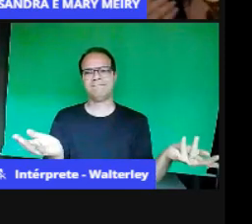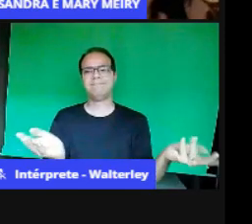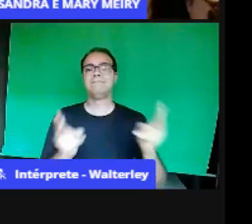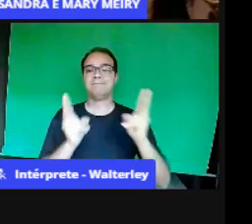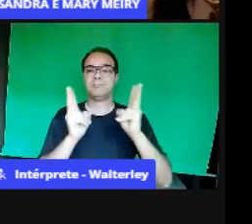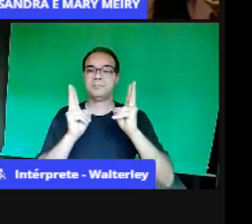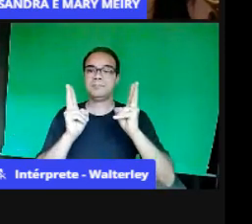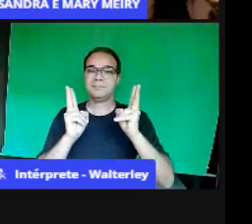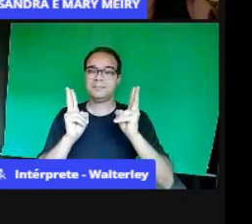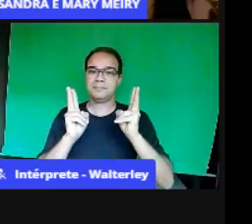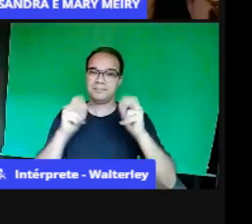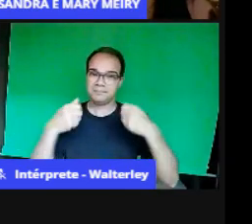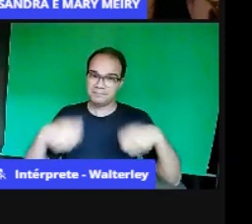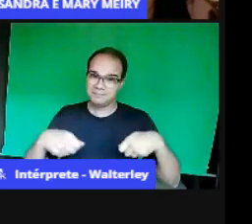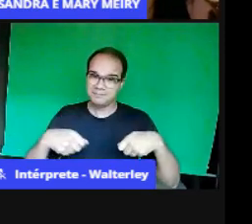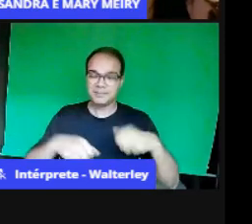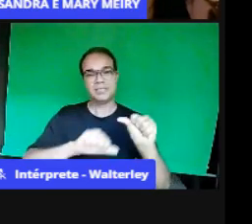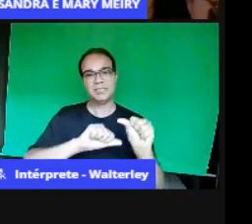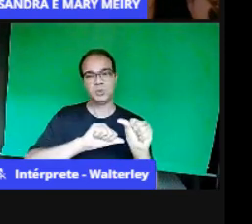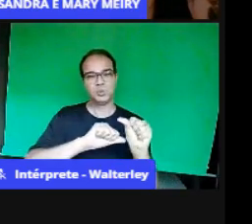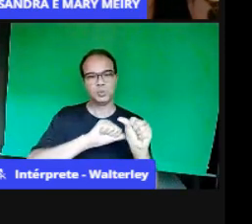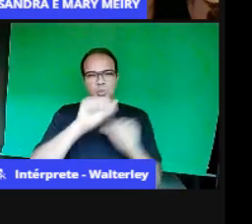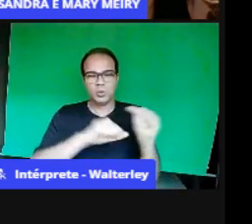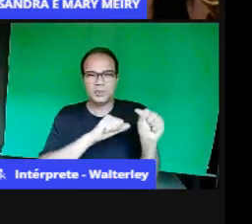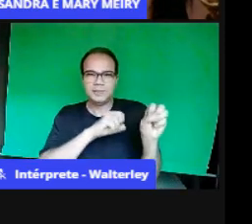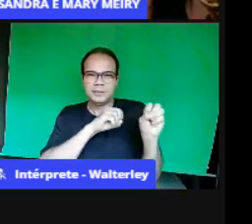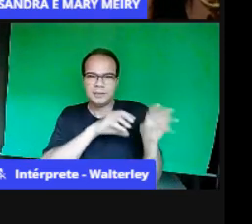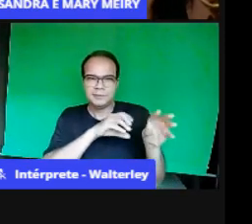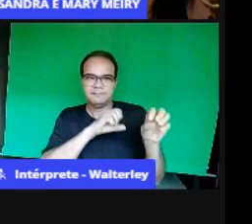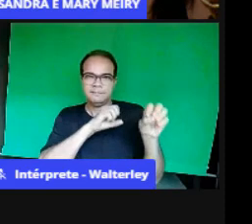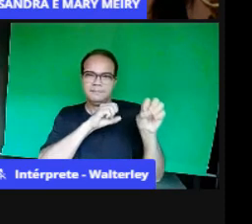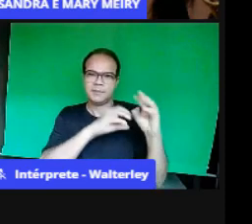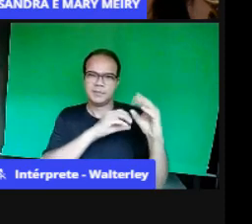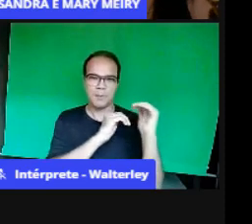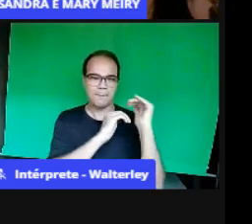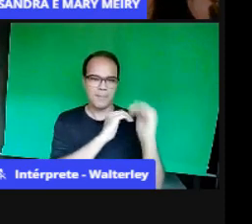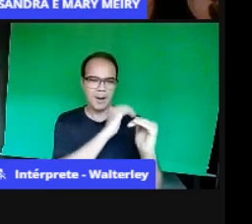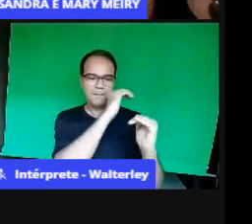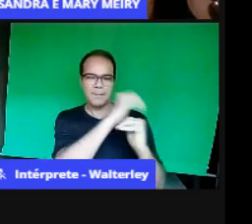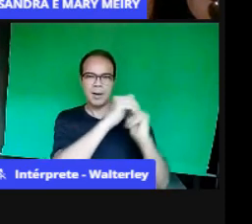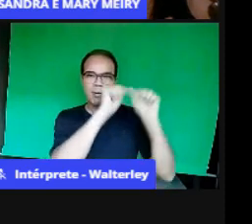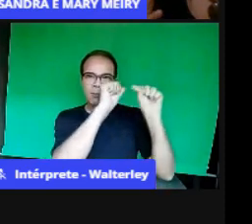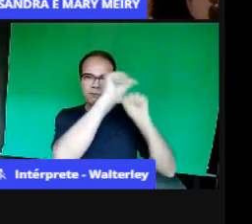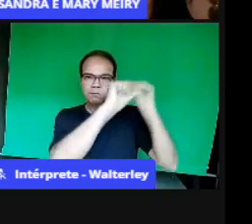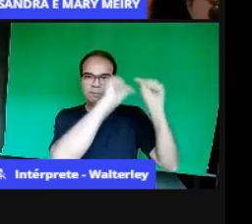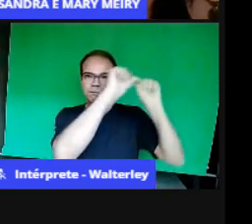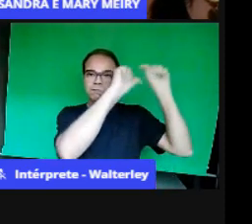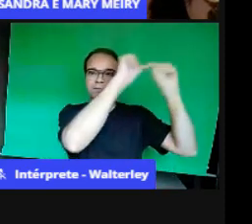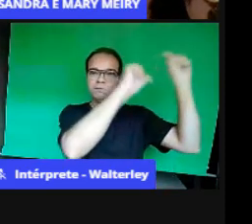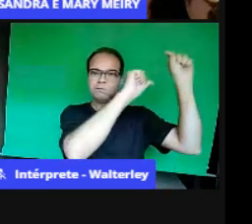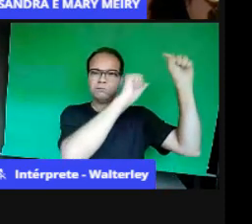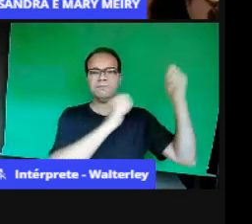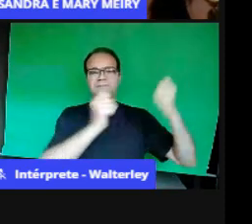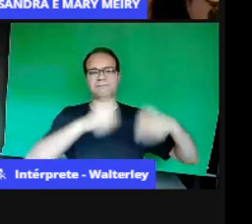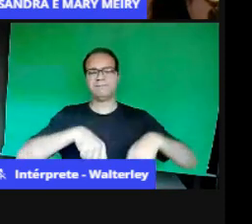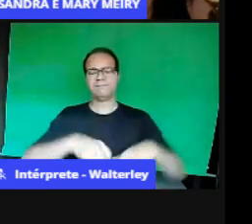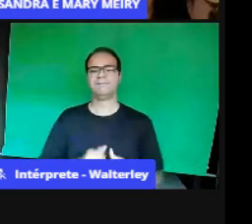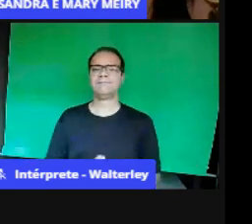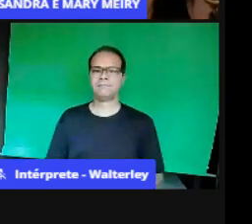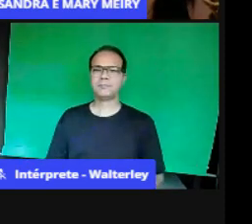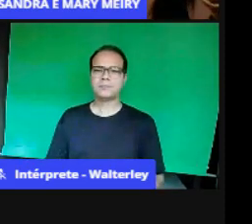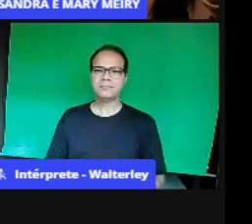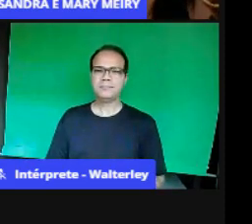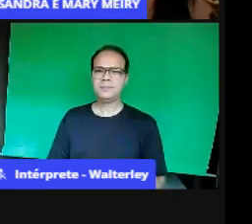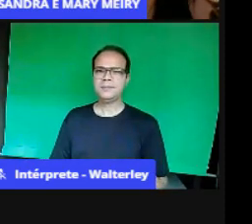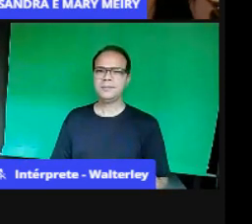falou, nesse momento de pandemia, isso tem que ser feito sim. A gente não pode deixar de realizar, até